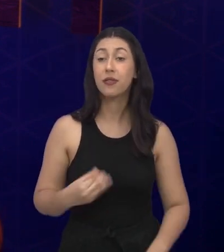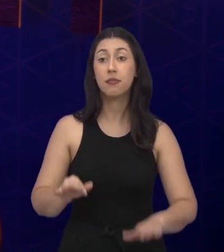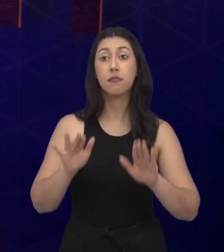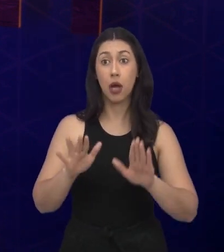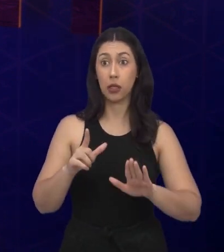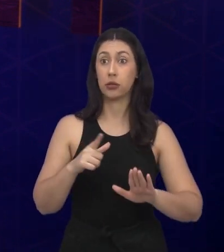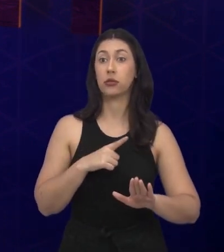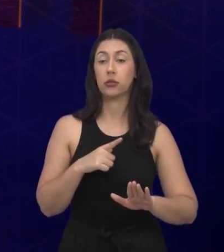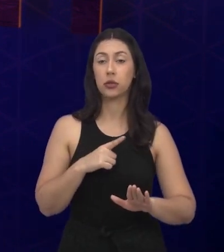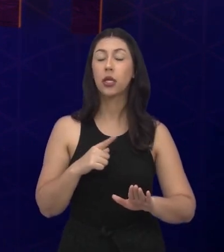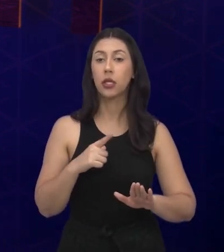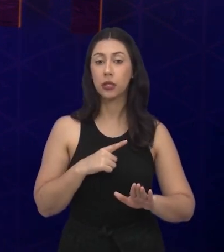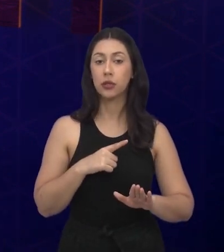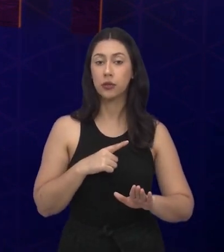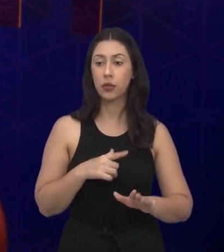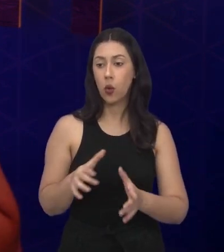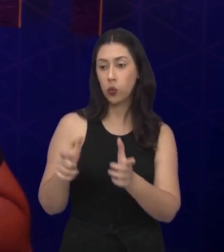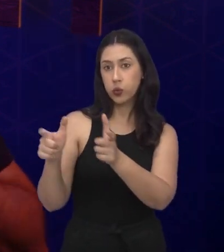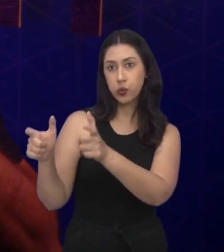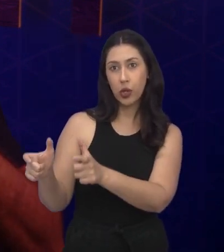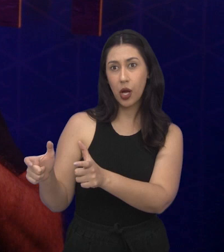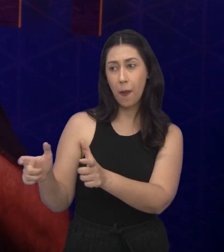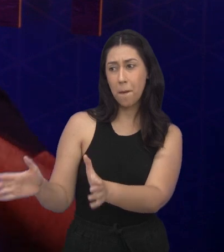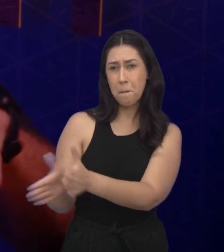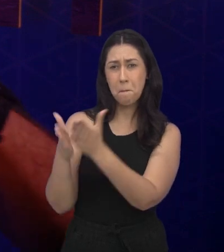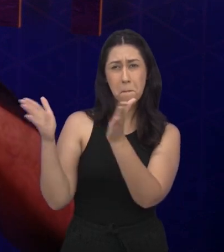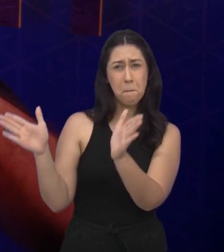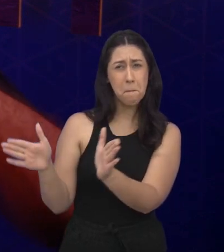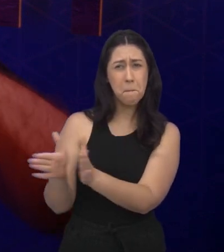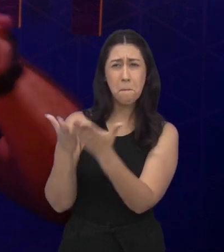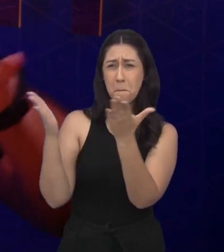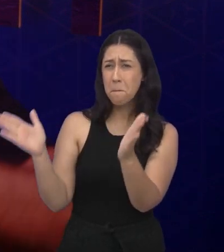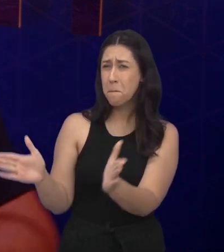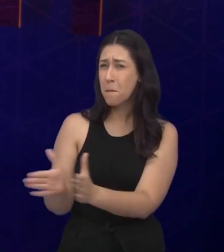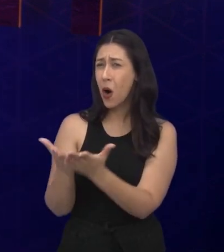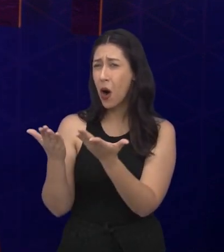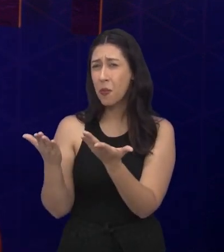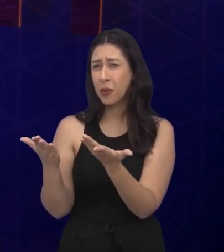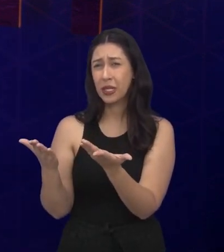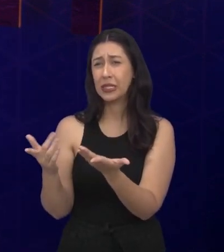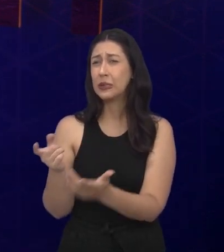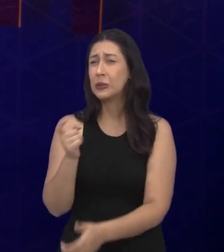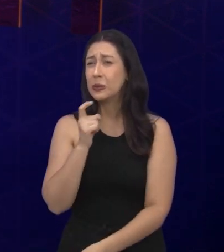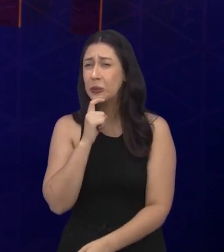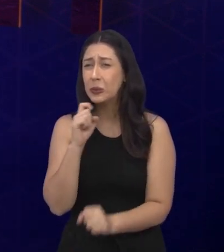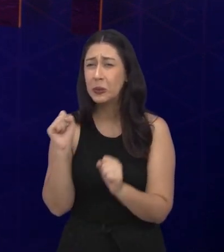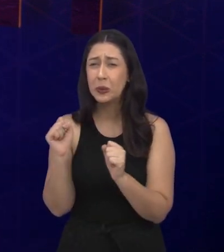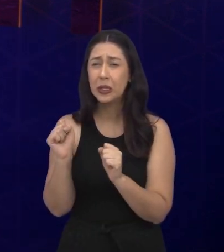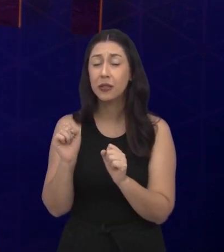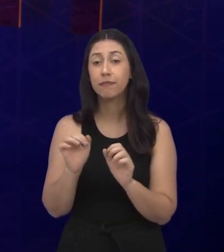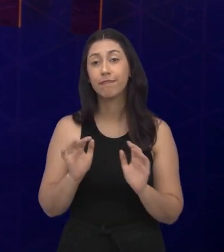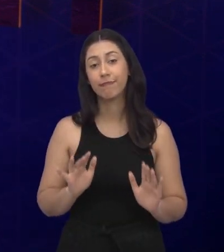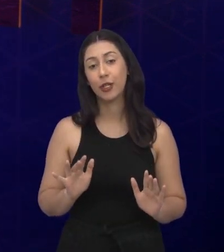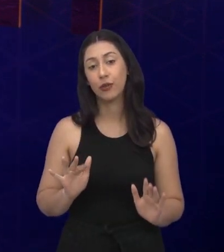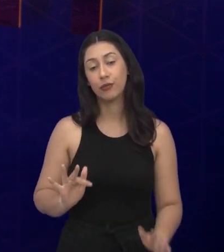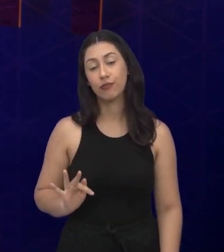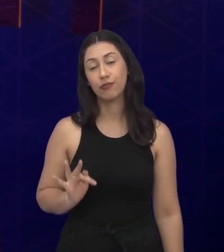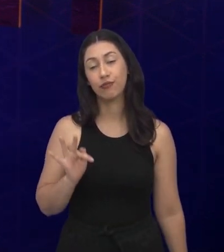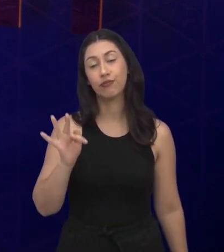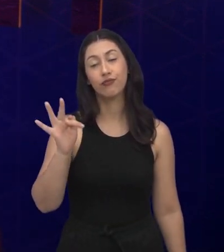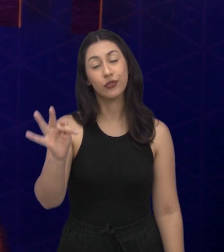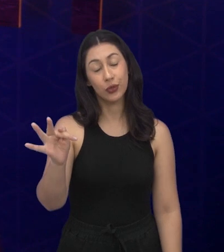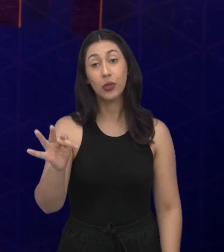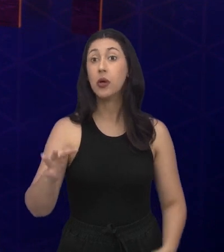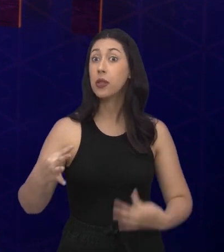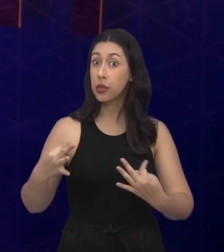tem desertos, tem locais mega frios. Então, assim, o nosso futuro, ele é